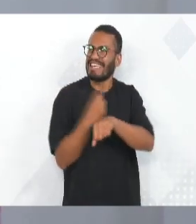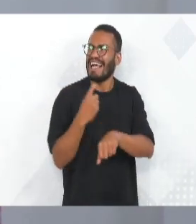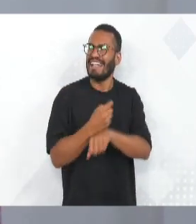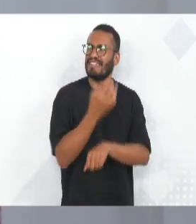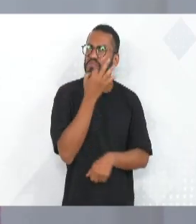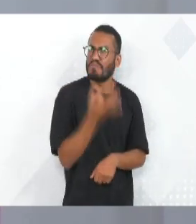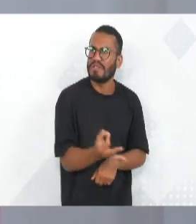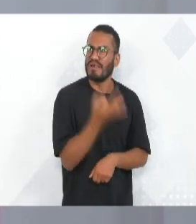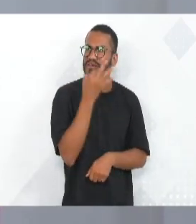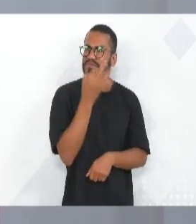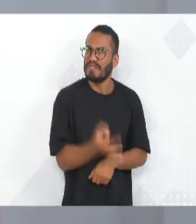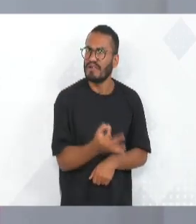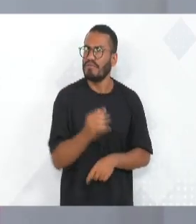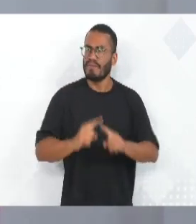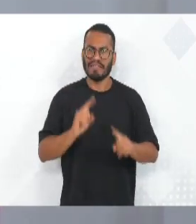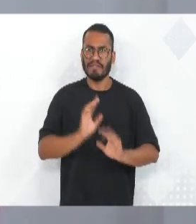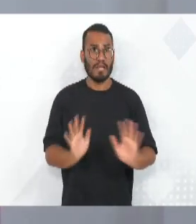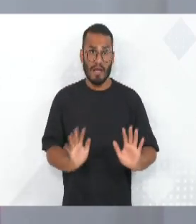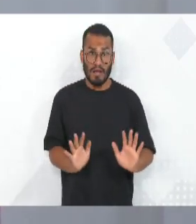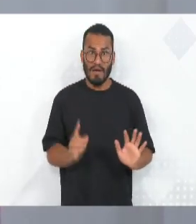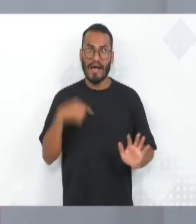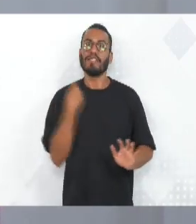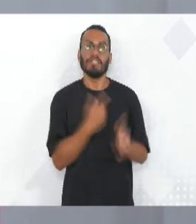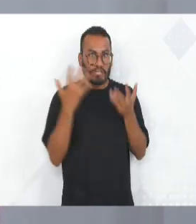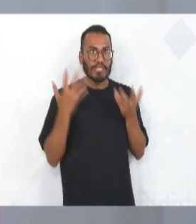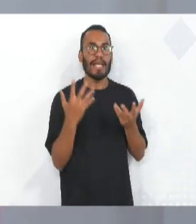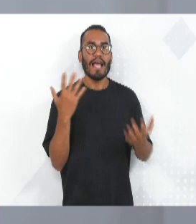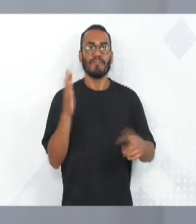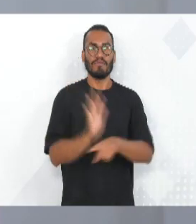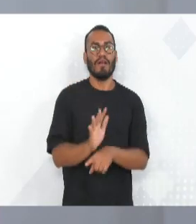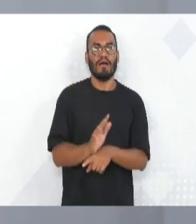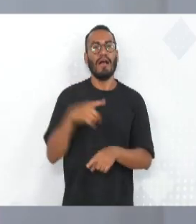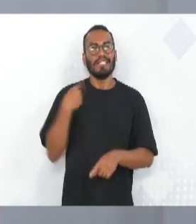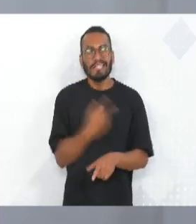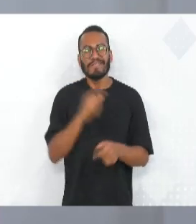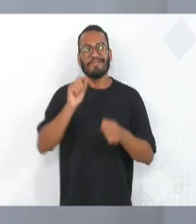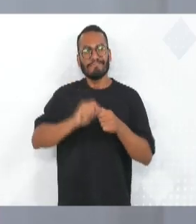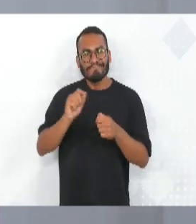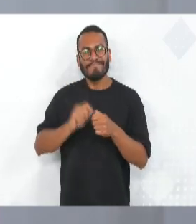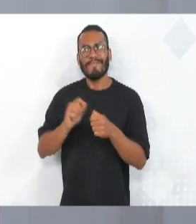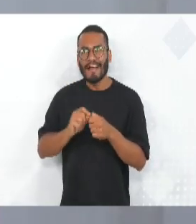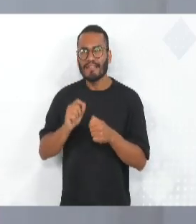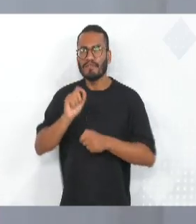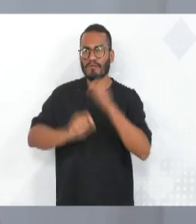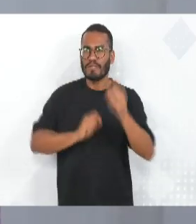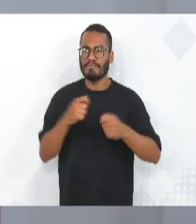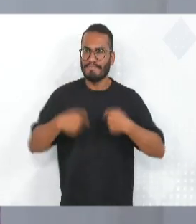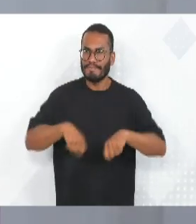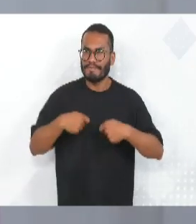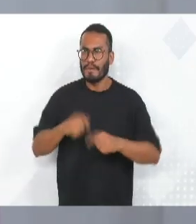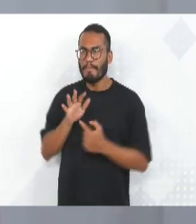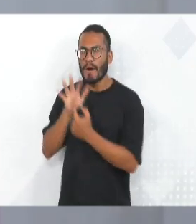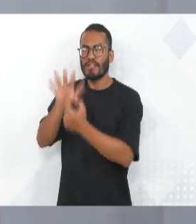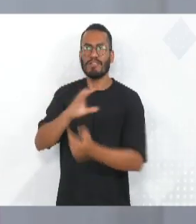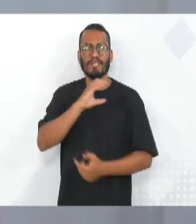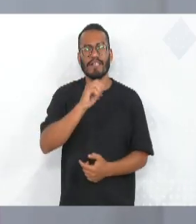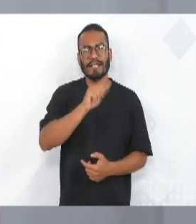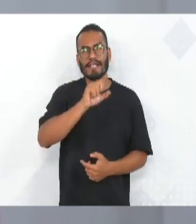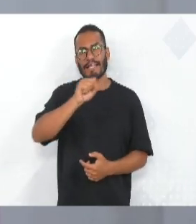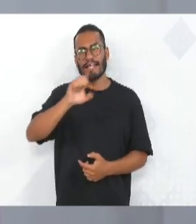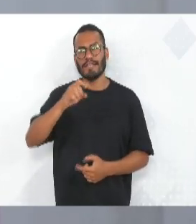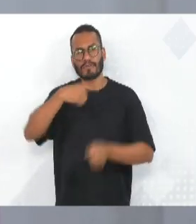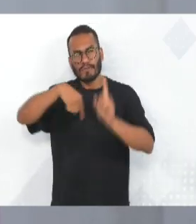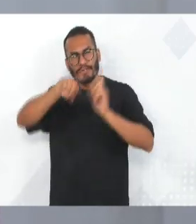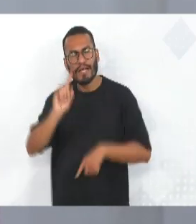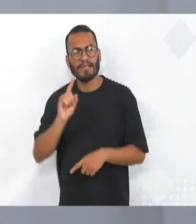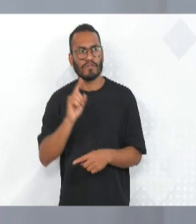crítica crítica por criticar mas não a gente quer ajudar a gente faz a nossa parte a gente mostra os que esse sucesso a